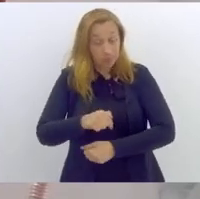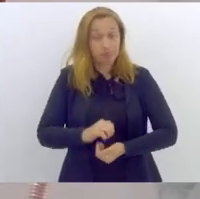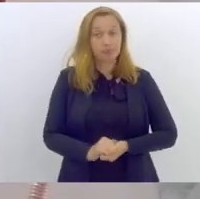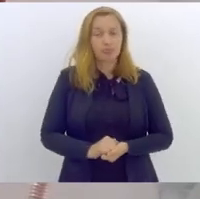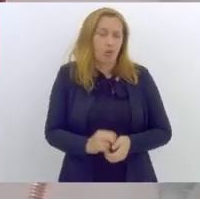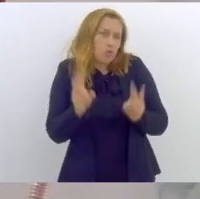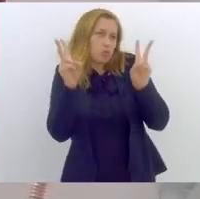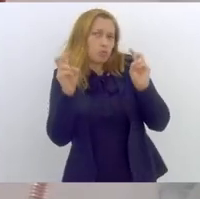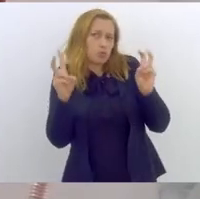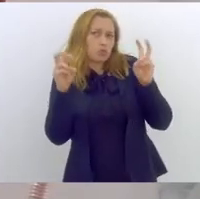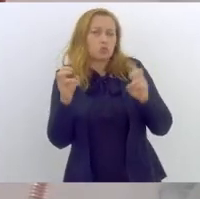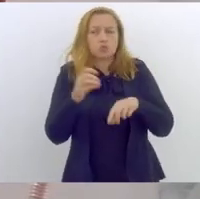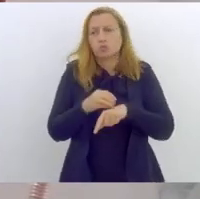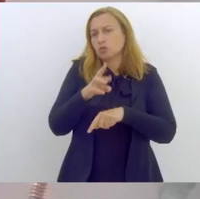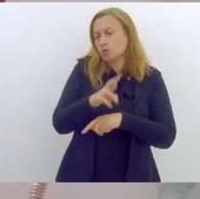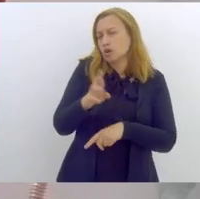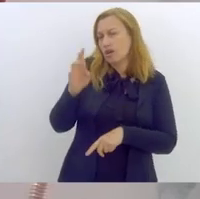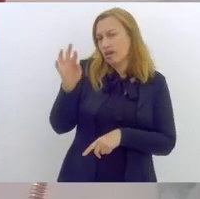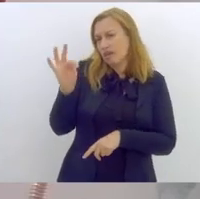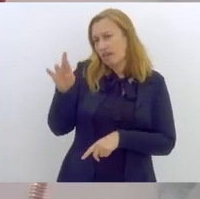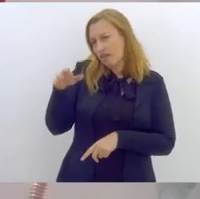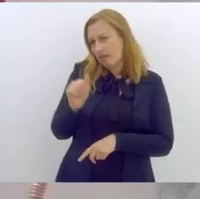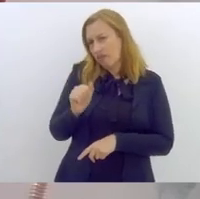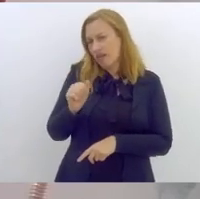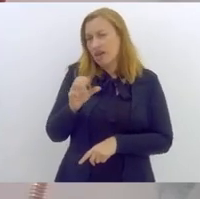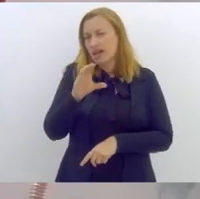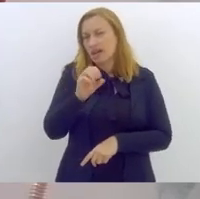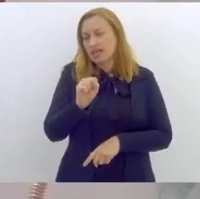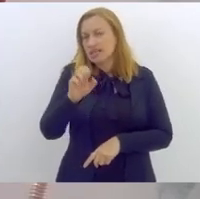questões Doutora Renata como SEAP